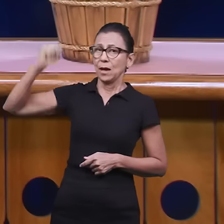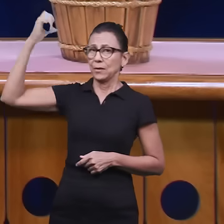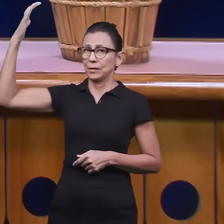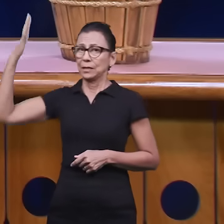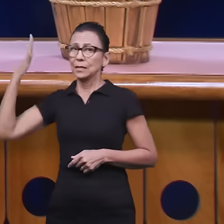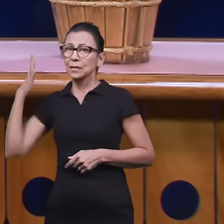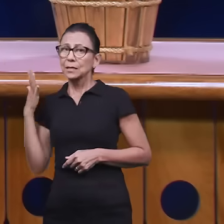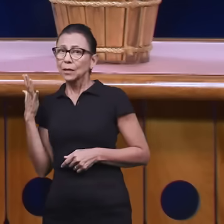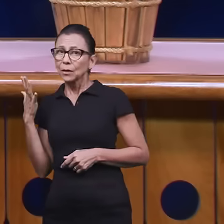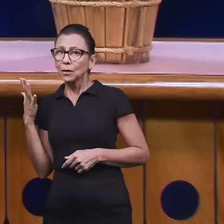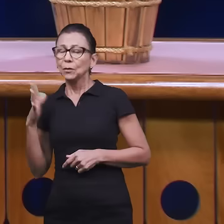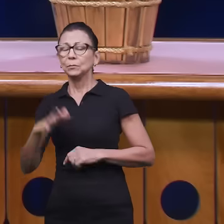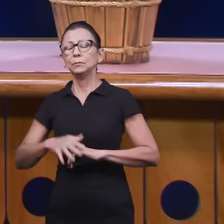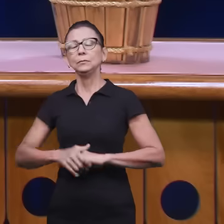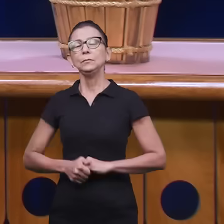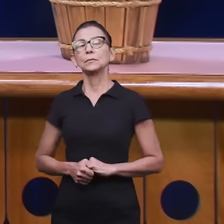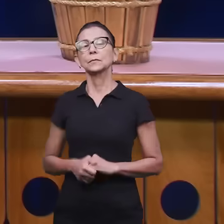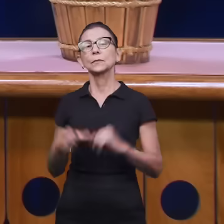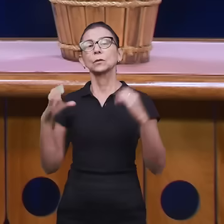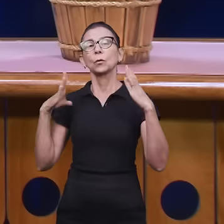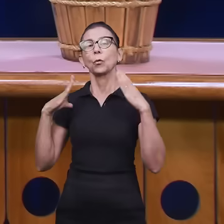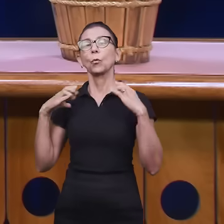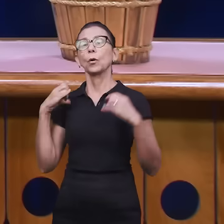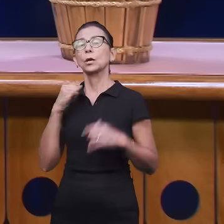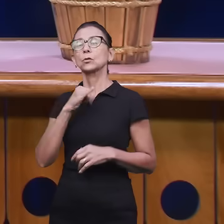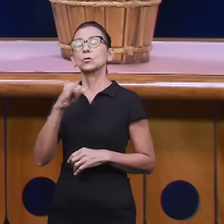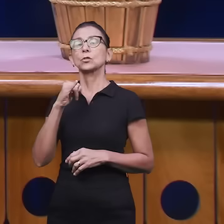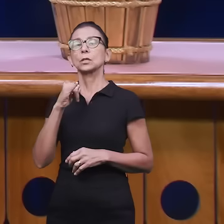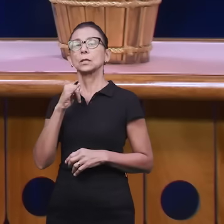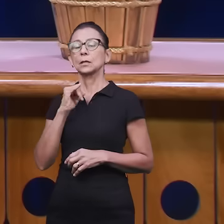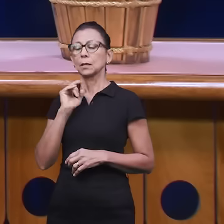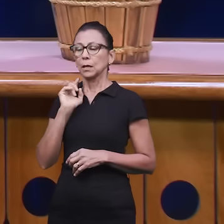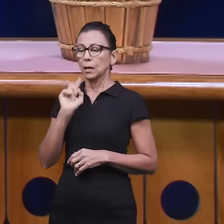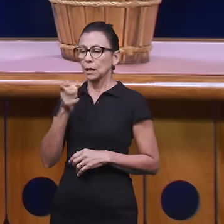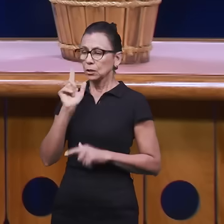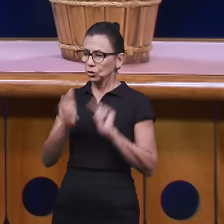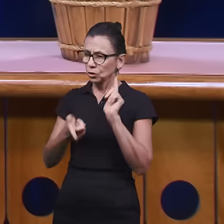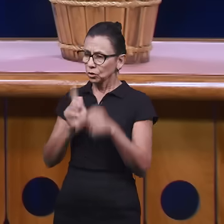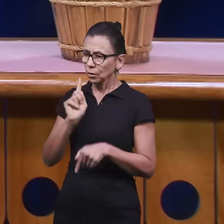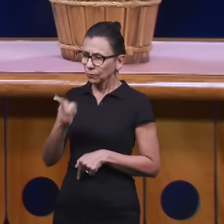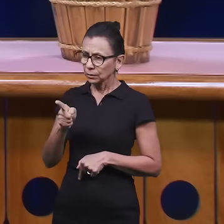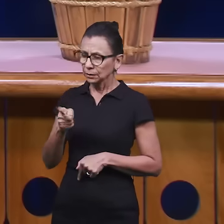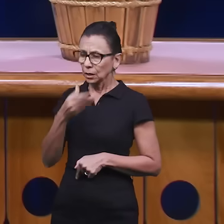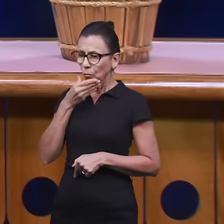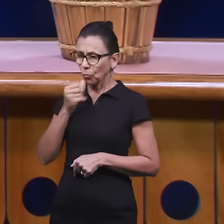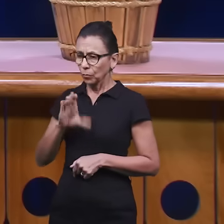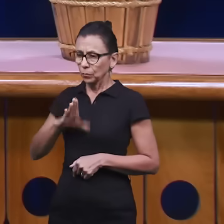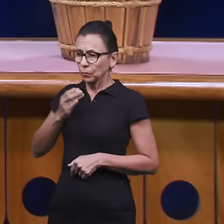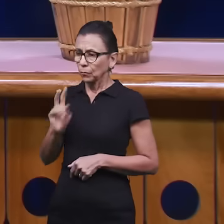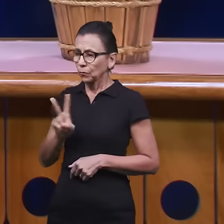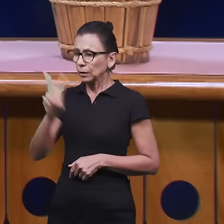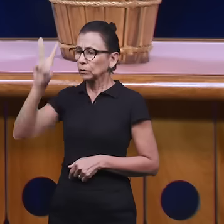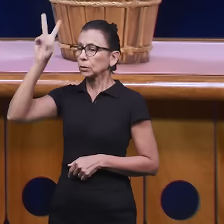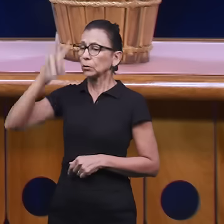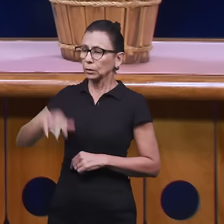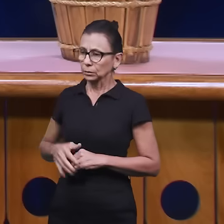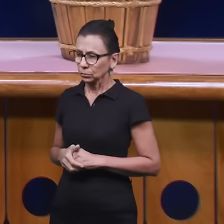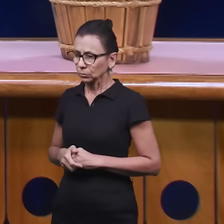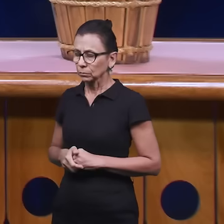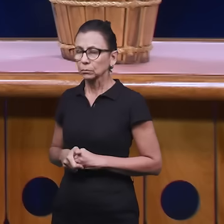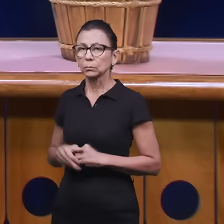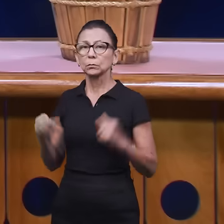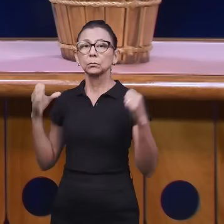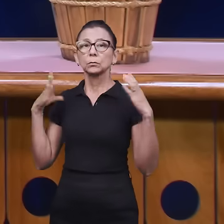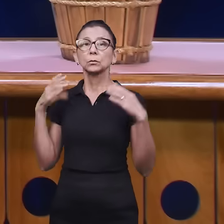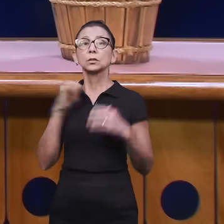a profecia que estava ali, varão valoroso. Qual o valor de Gideão? O que era importante ali? O que